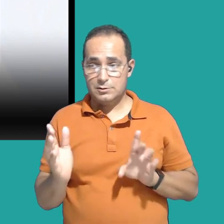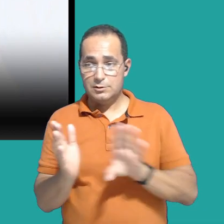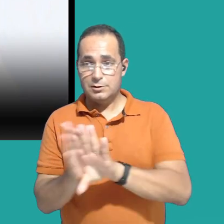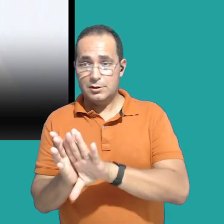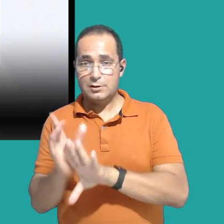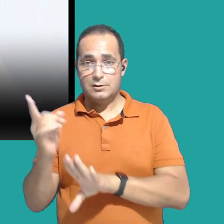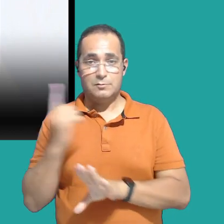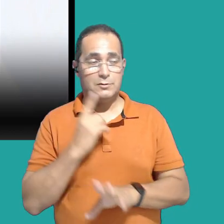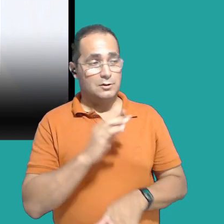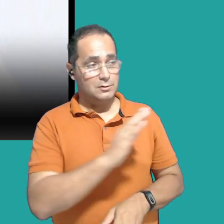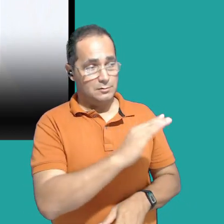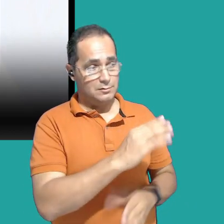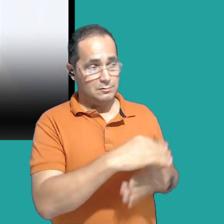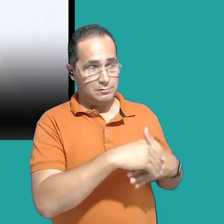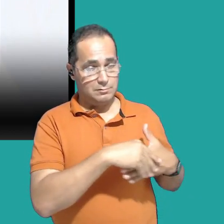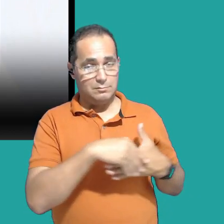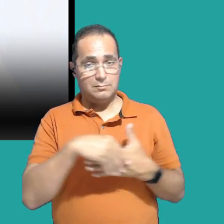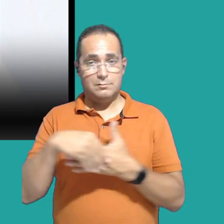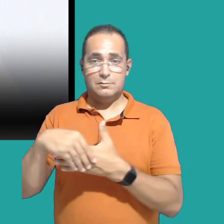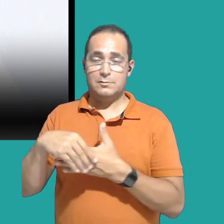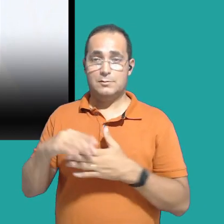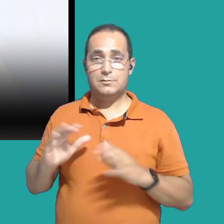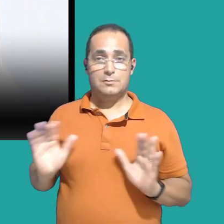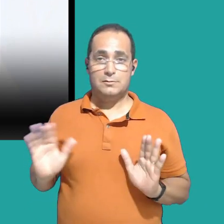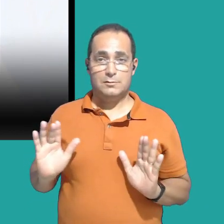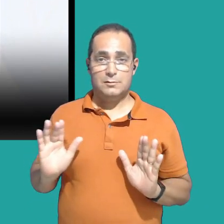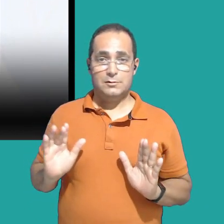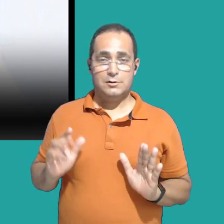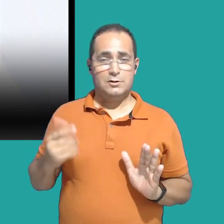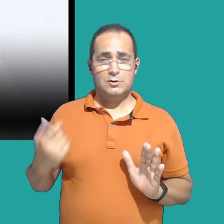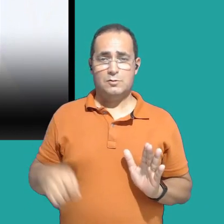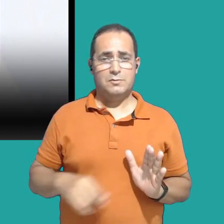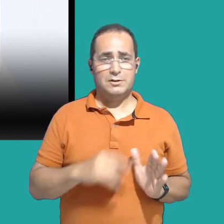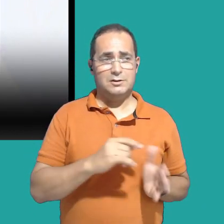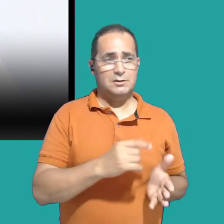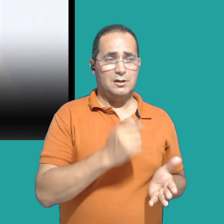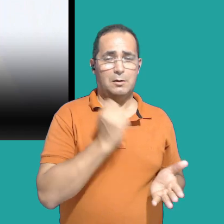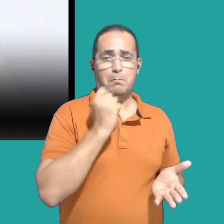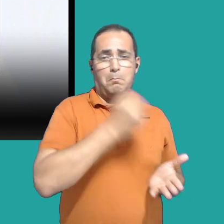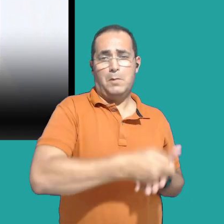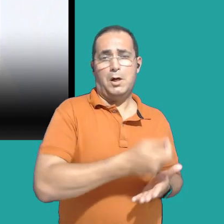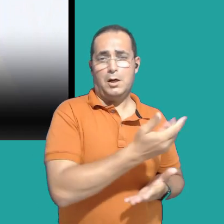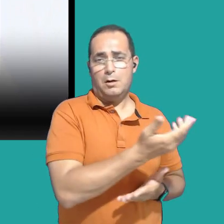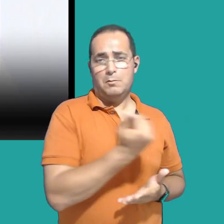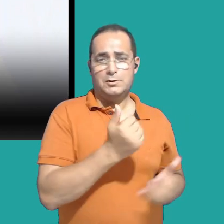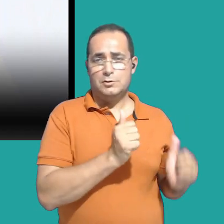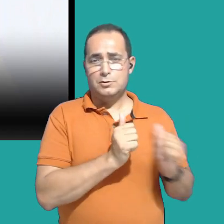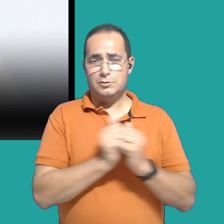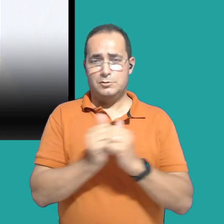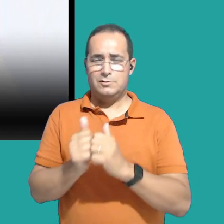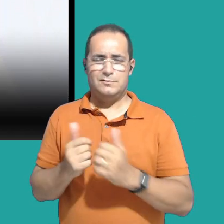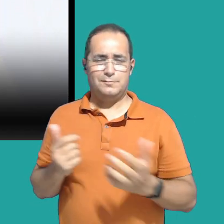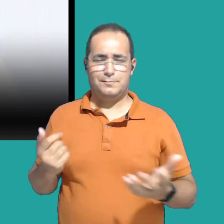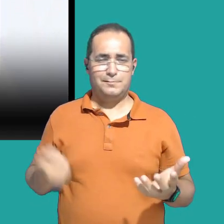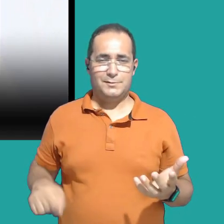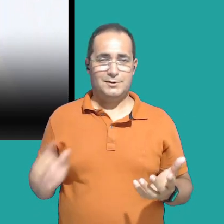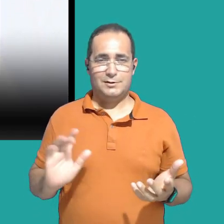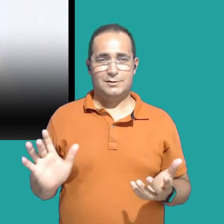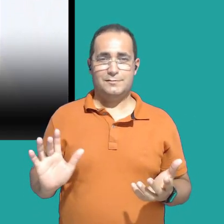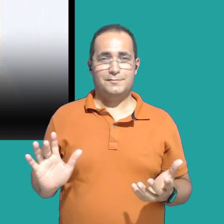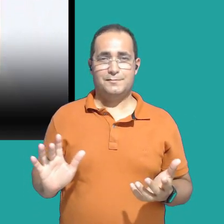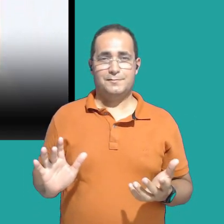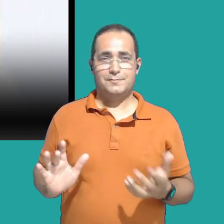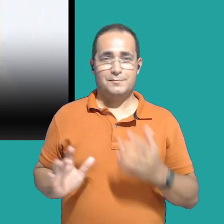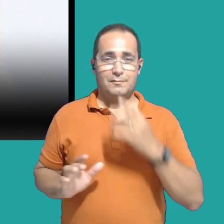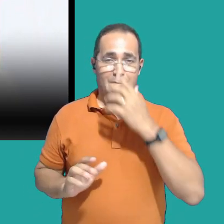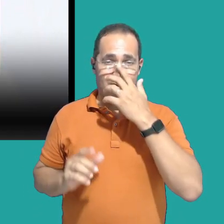recepção, caso chegasse alguma pessoa com deficiência, pudesse conduzir, né? Porque a gente não precisa contratar uma pessoa só para isso. Mas que a como